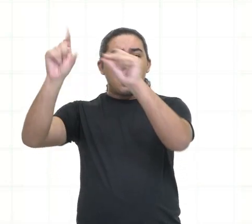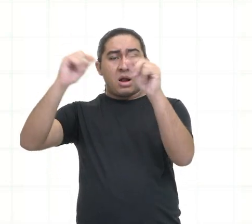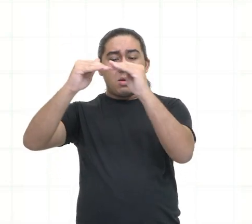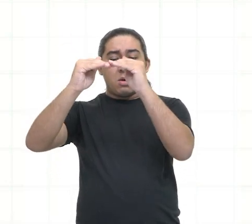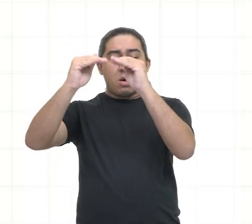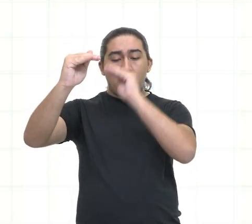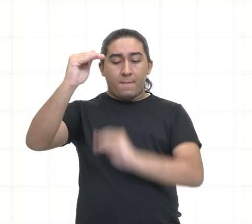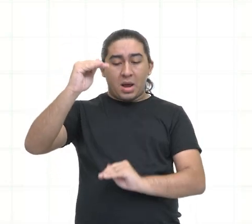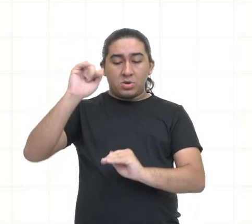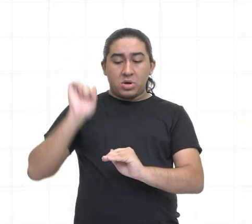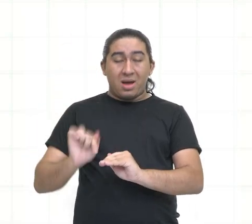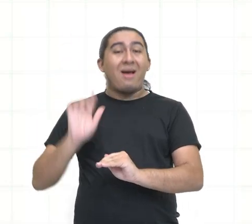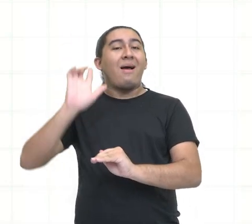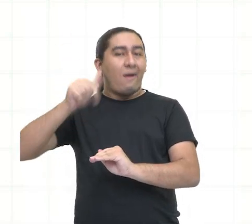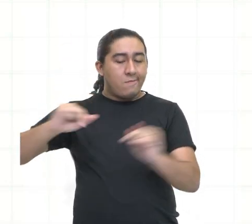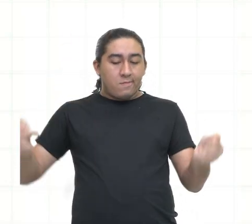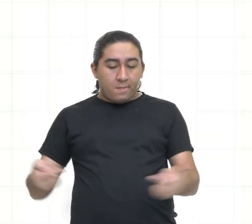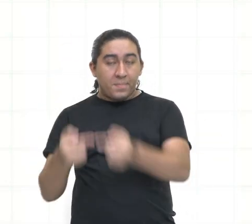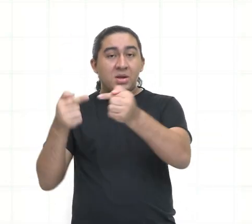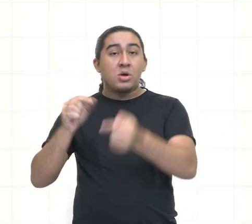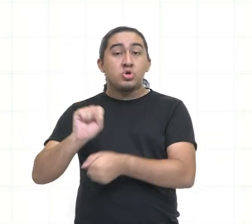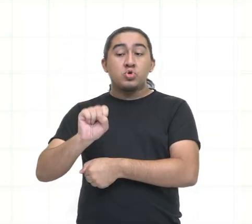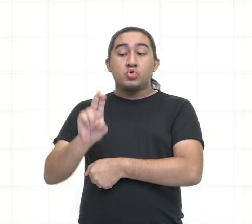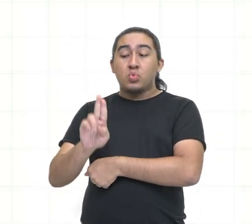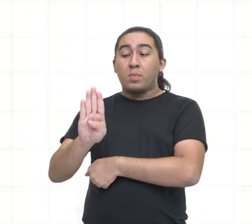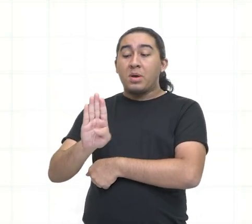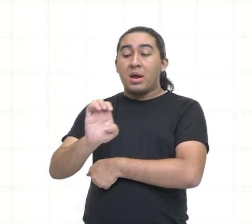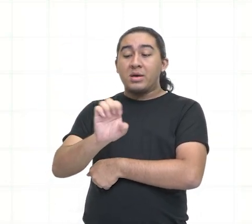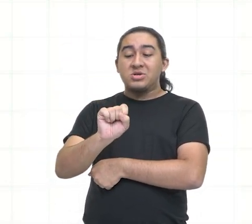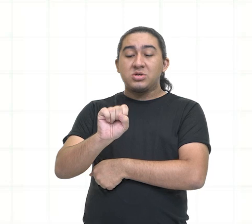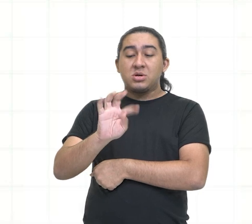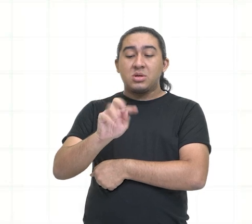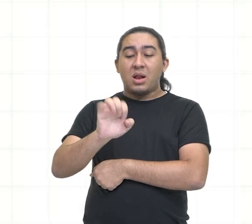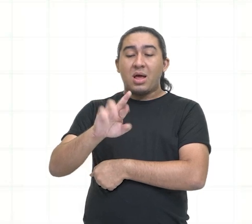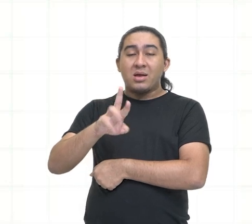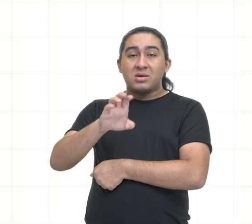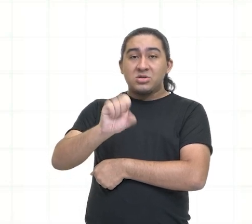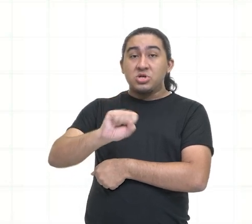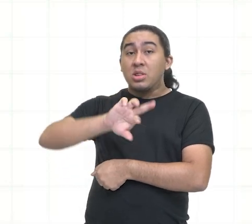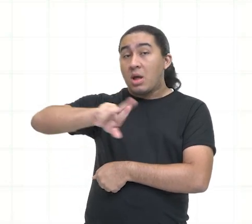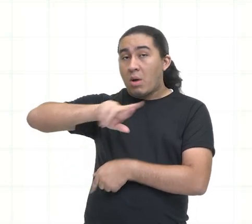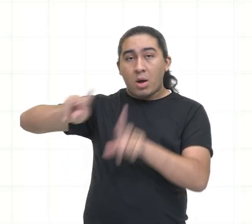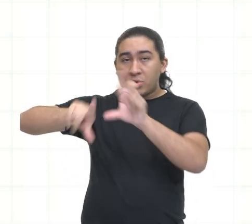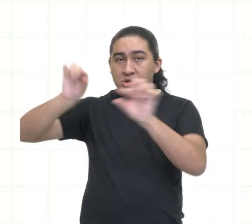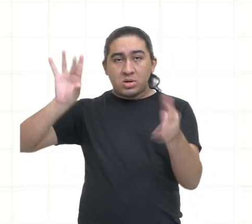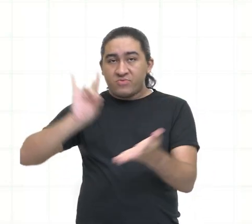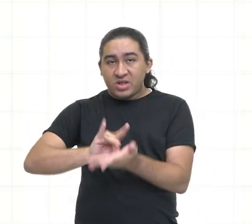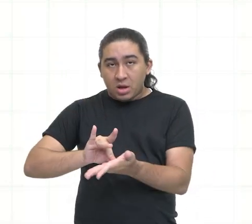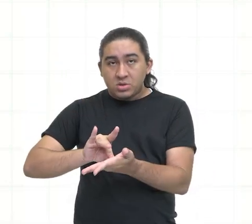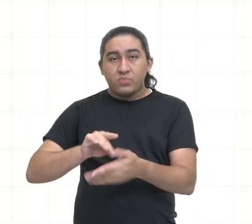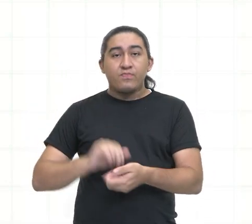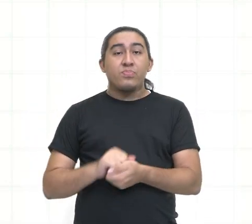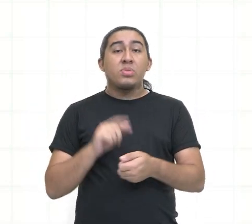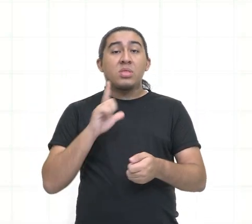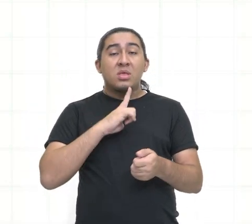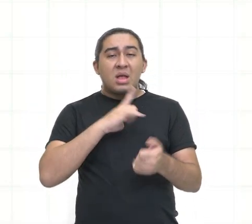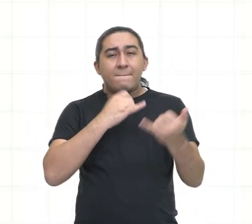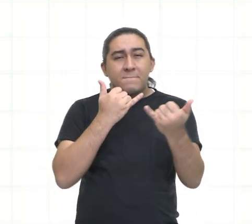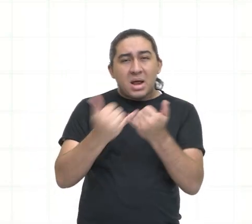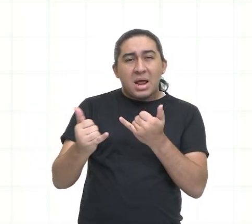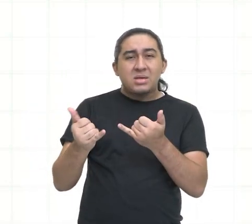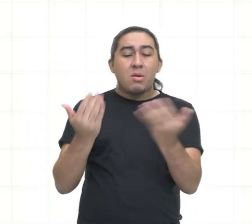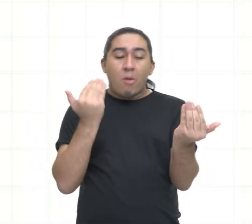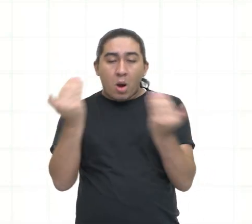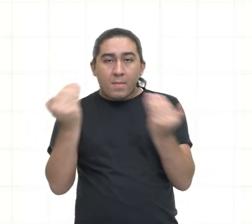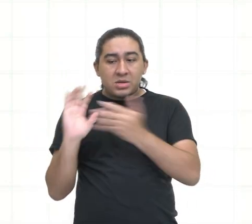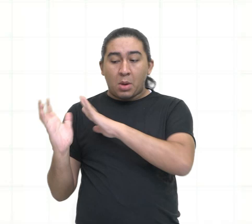uma estrela de verdade. Então elas são subestelares, com tamanho entre um planeta gigante, como